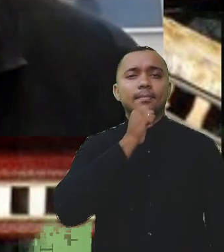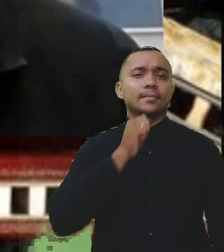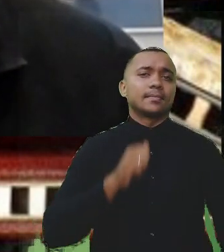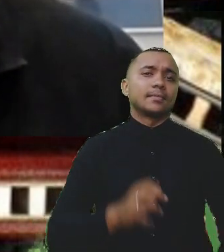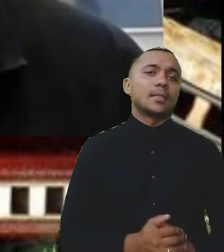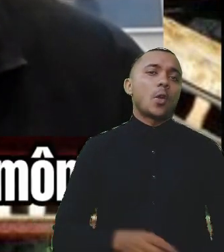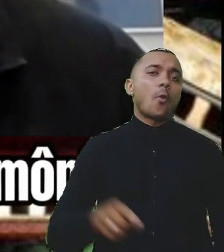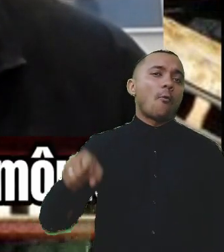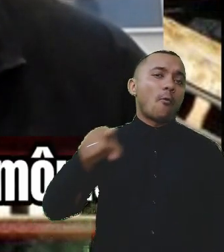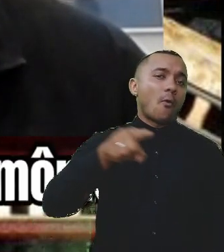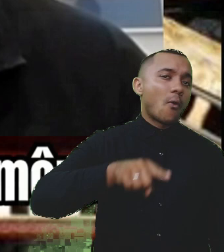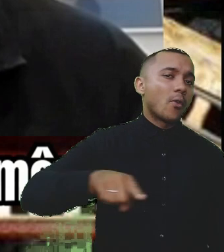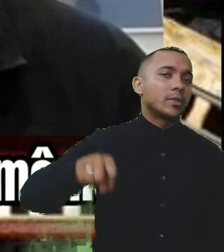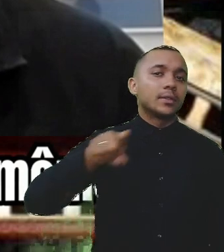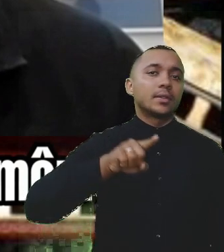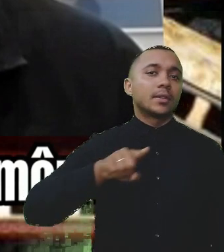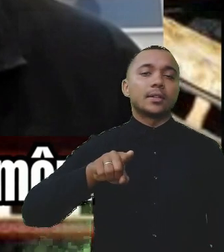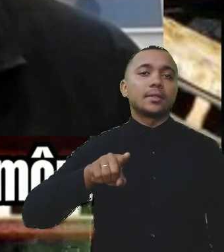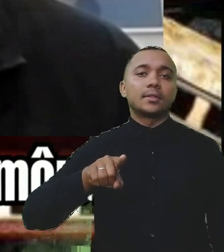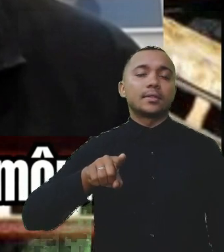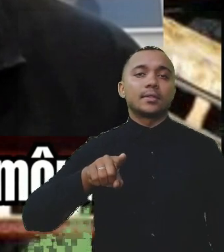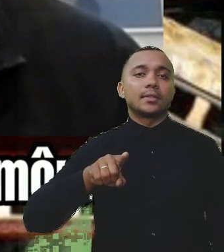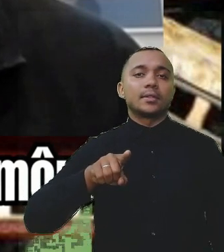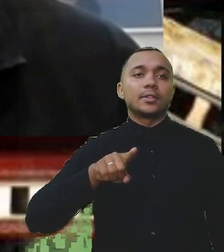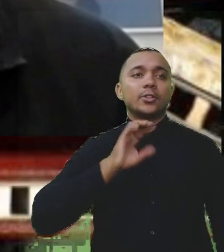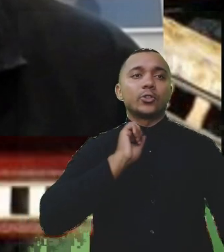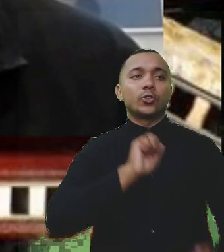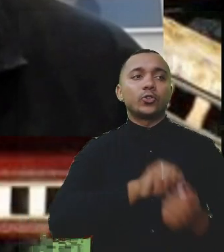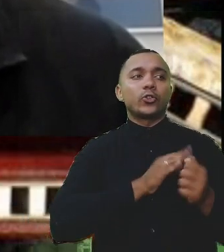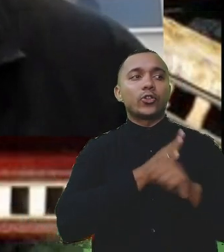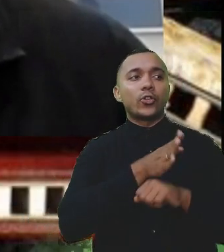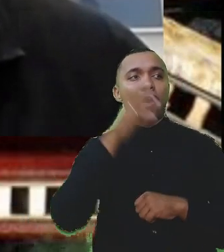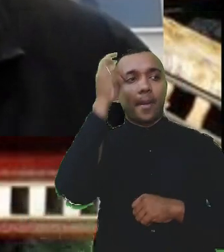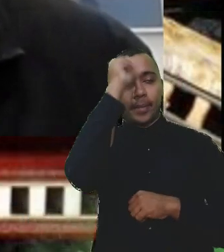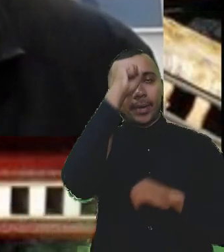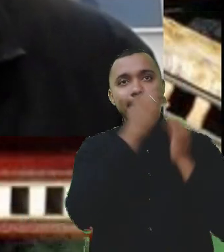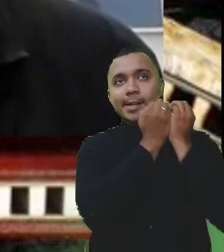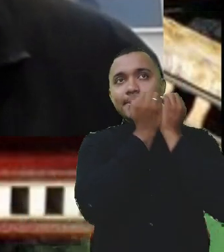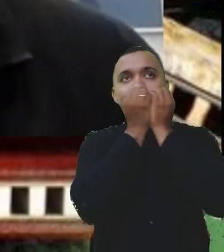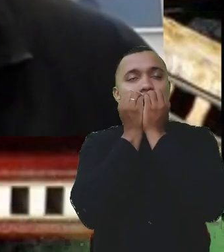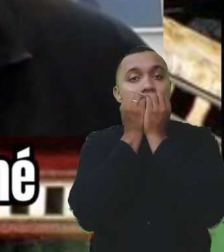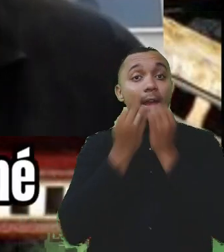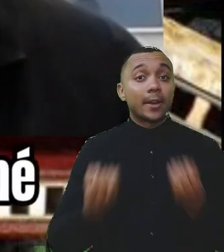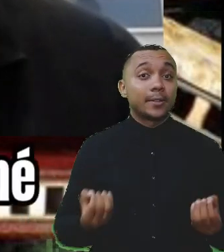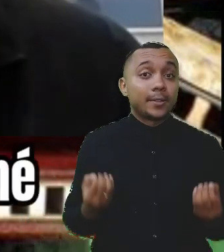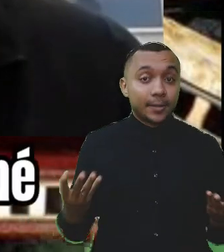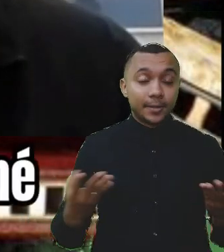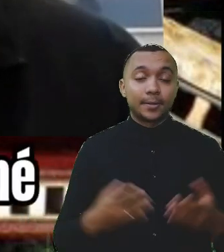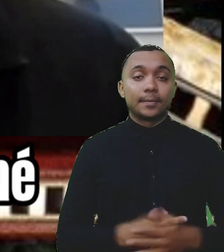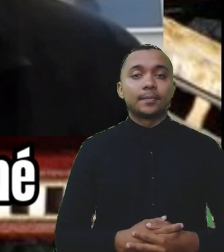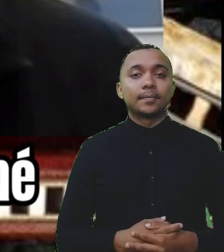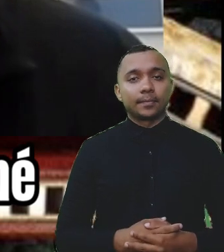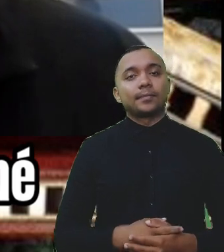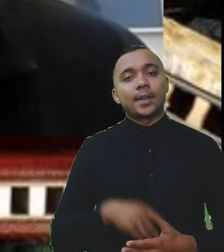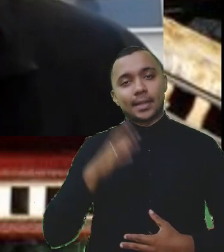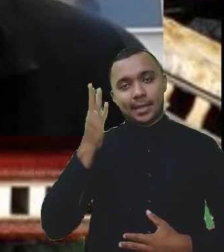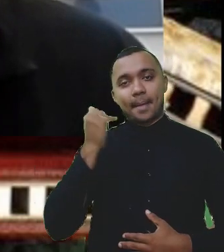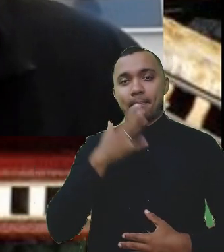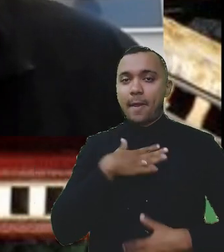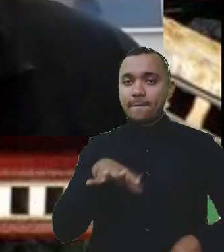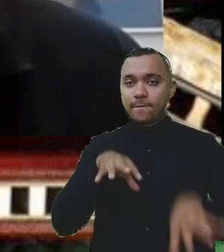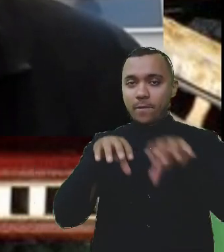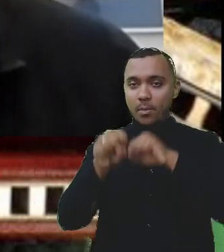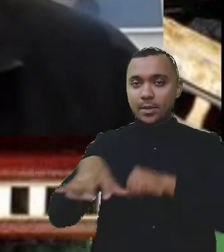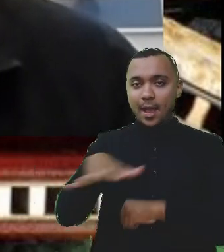tua aproximação, como foi o teu desembarque no mundo da harmônica, no mundo da gaita? Você sabe que eu me formei em engenharia, né? Sou